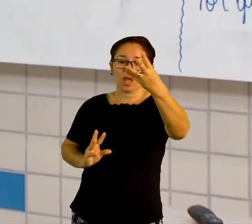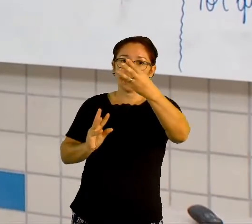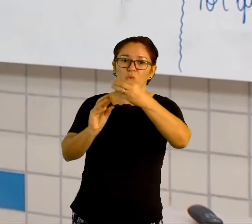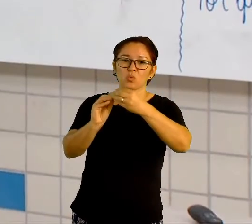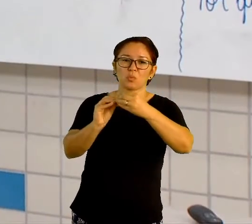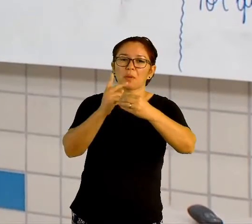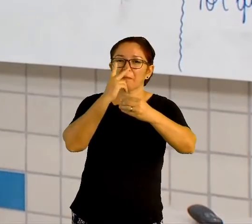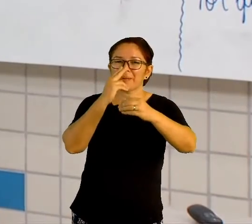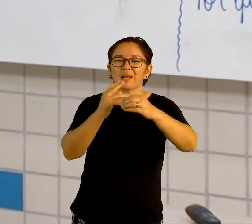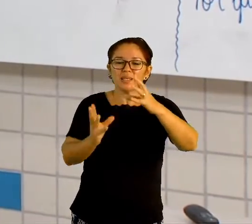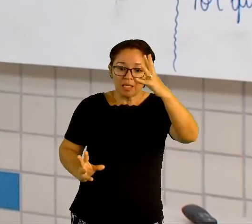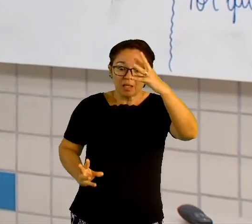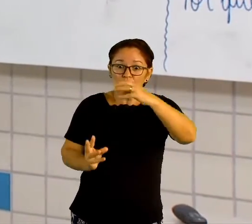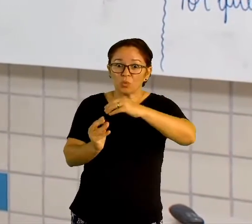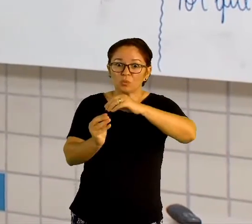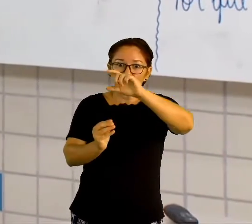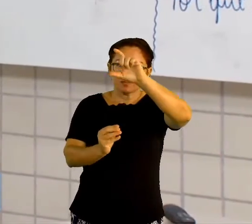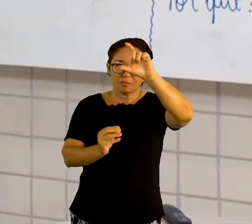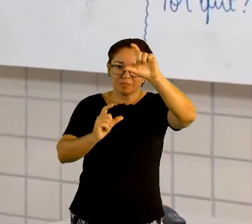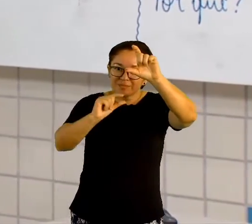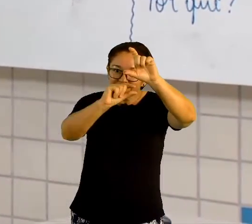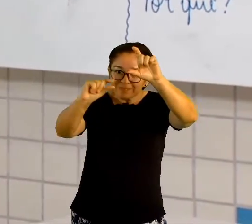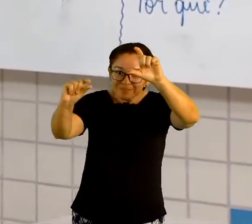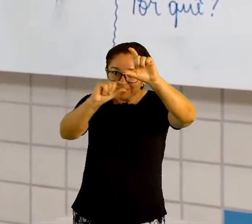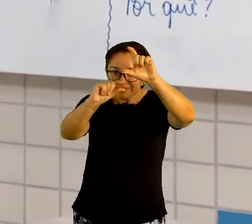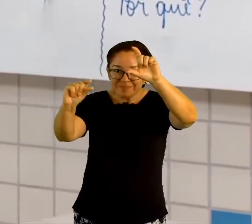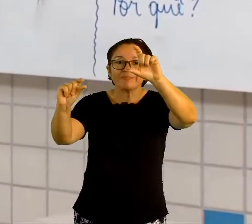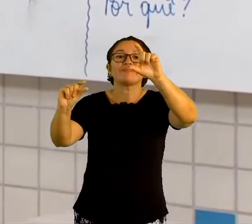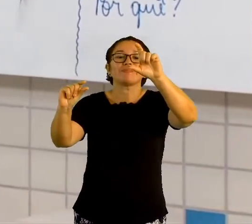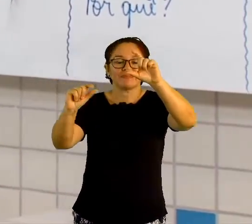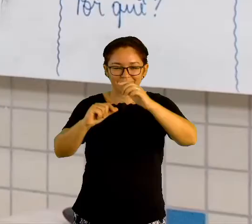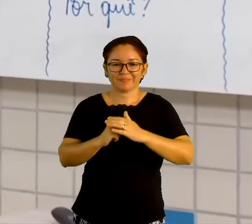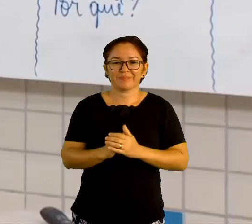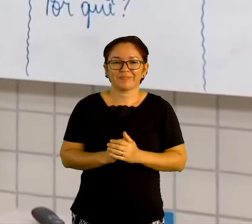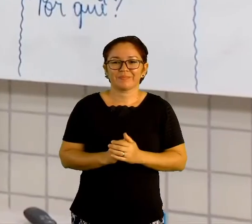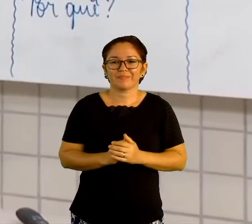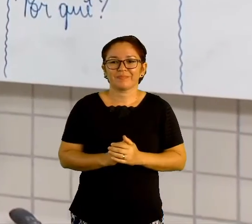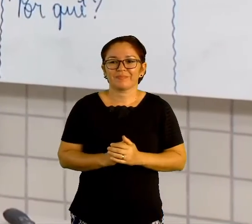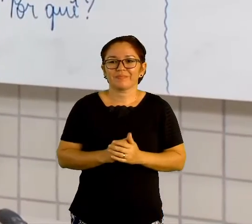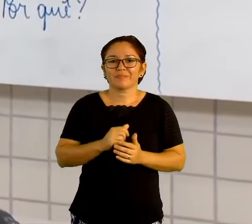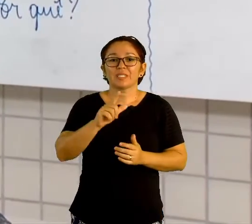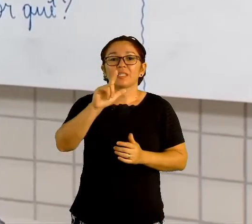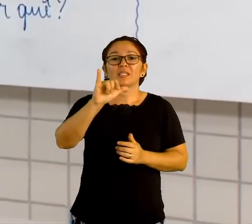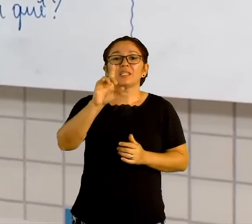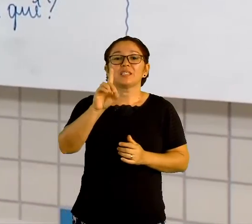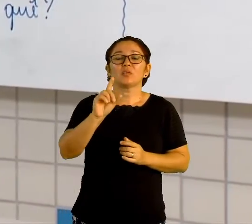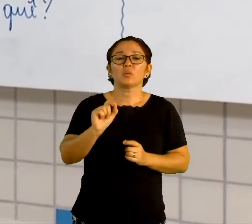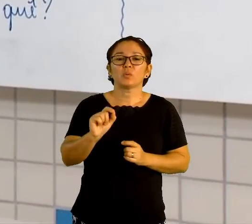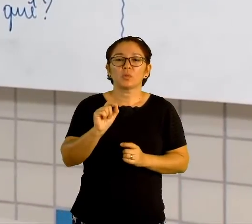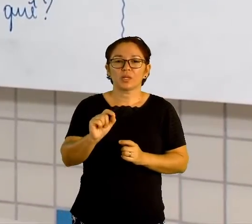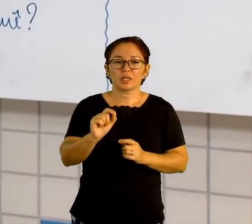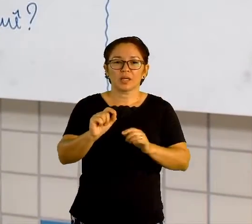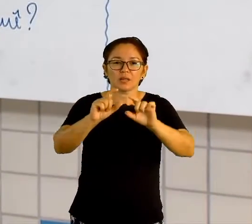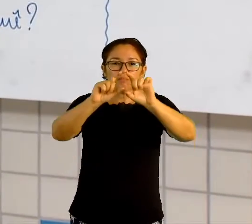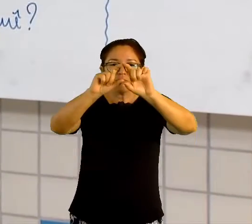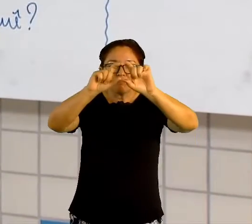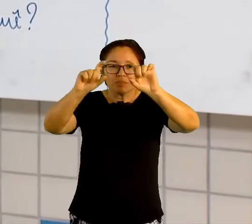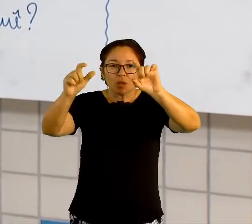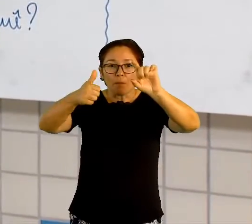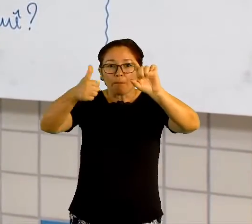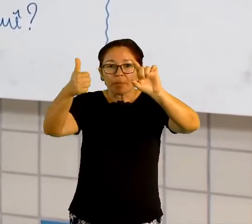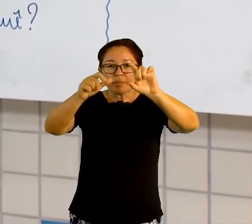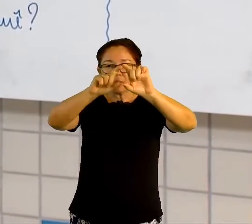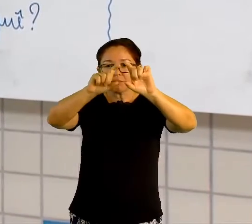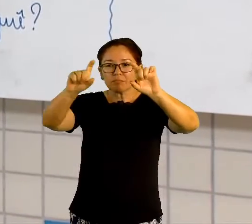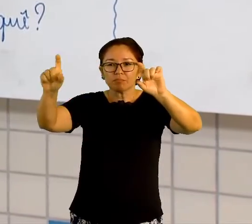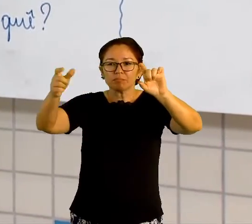lead vai ser ali o primeiro parágrafo onde é feita a introdução, né? A lead ela